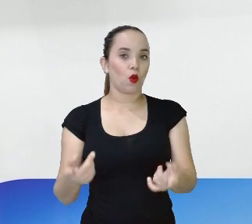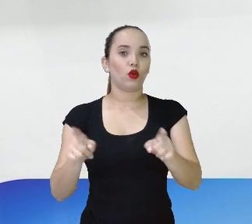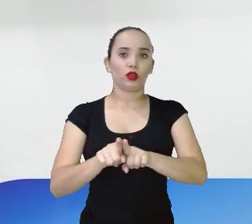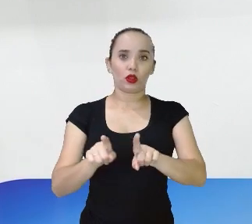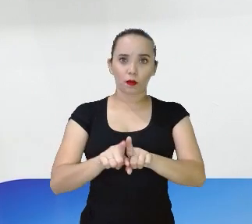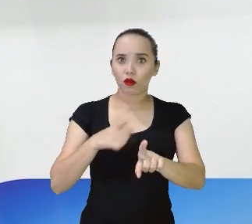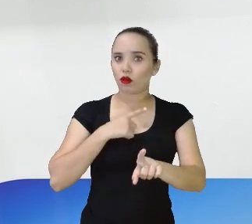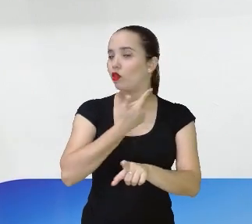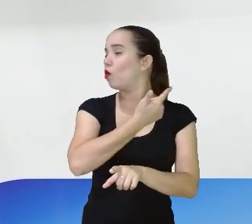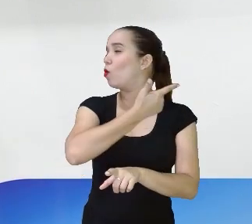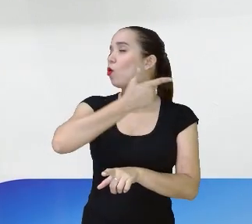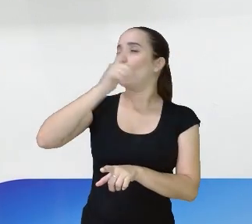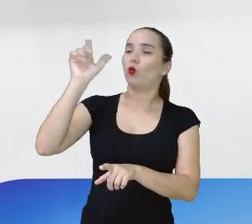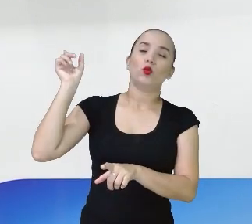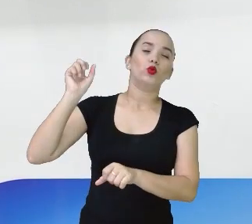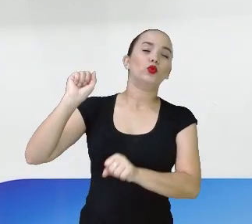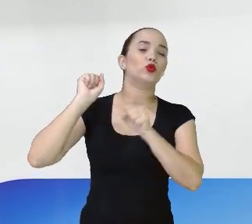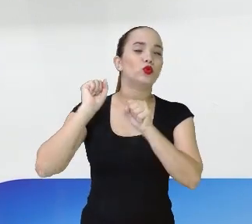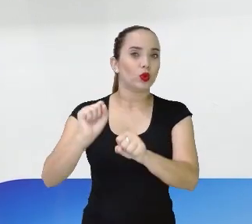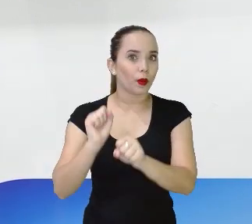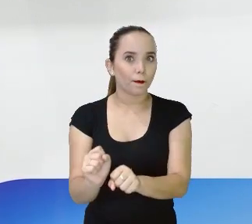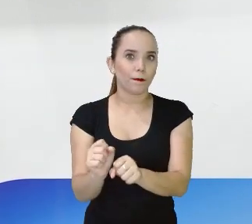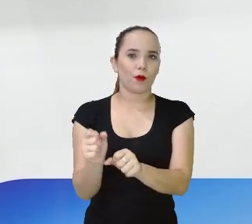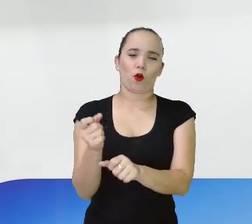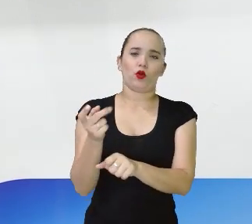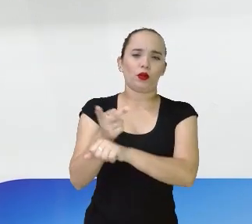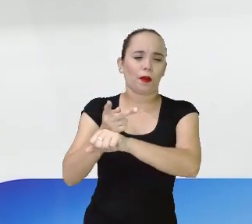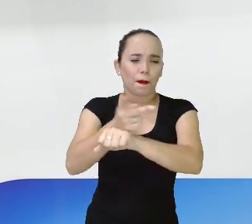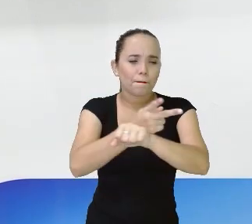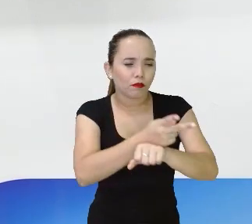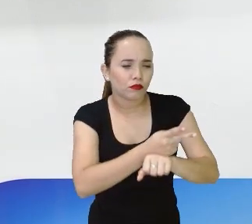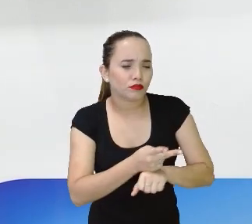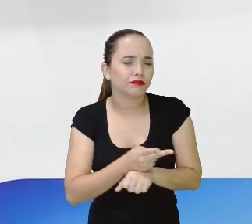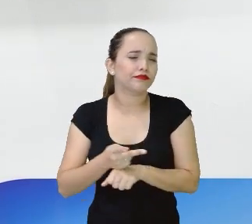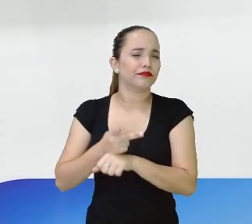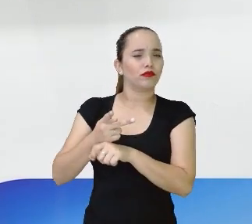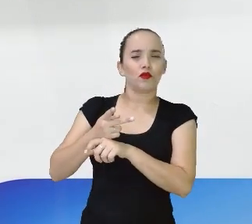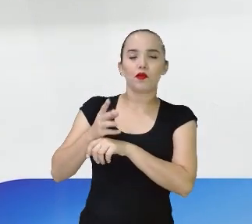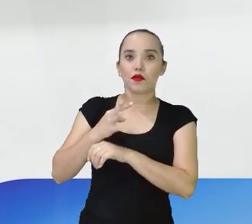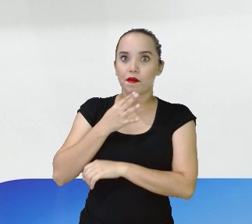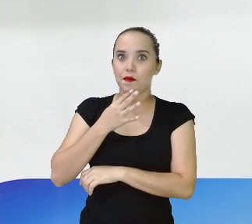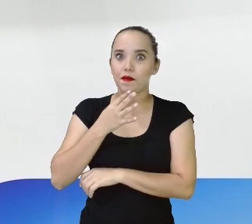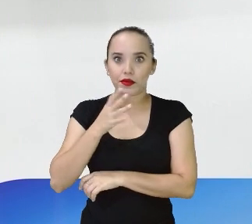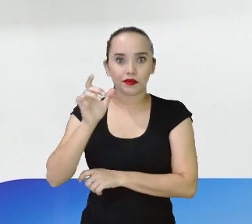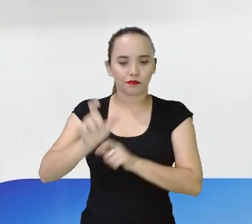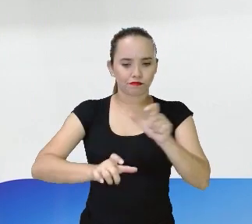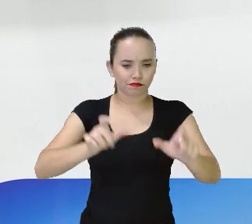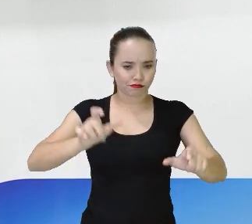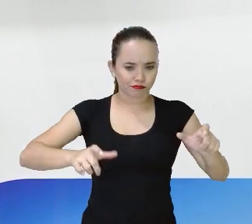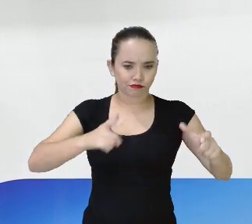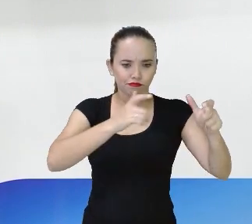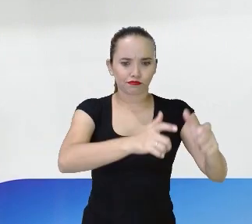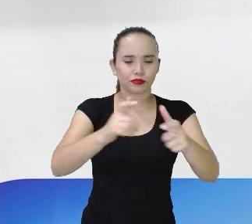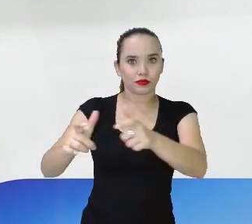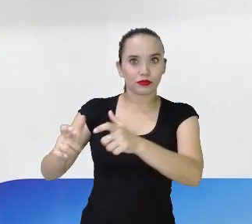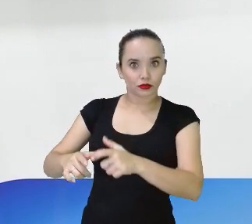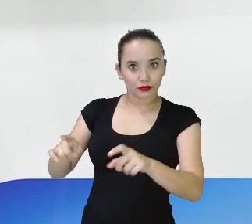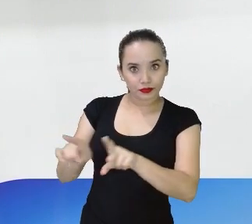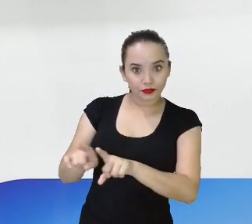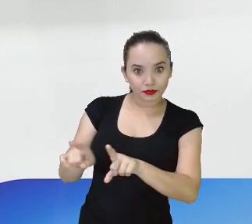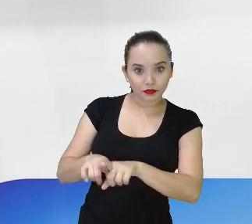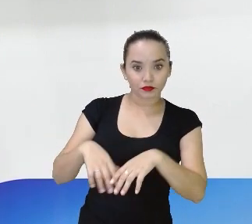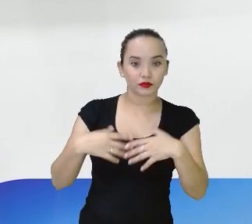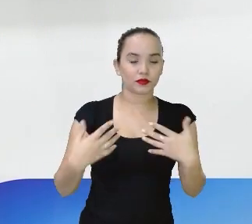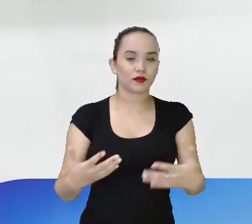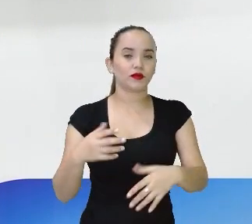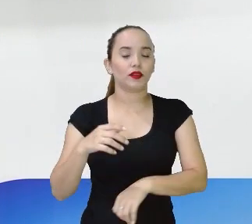ser explorados, que poderiam ser conhecidos. A gente sabe também que, para que a gente